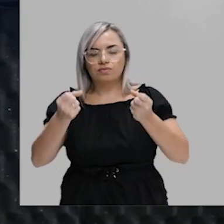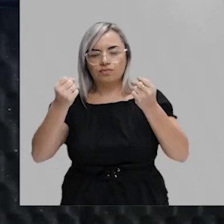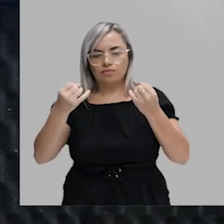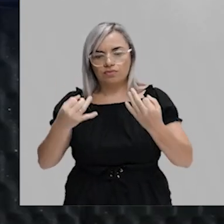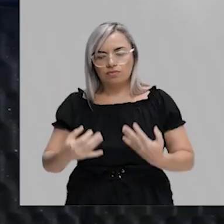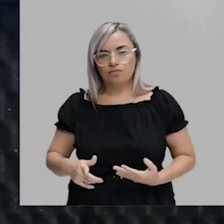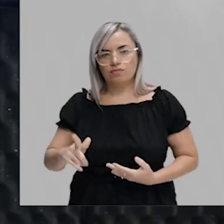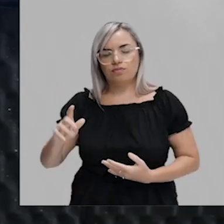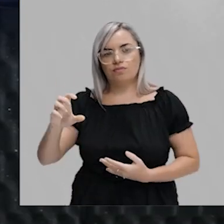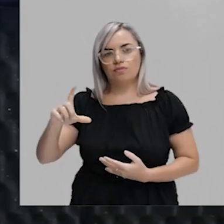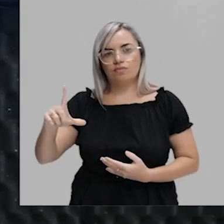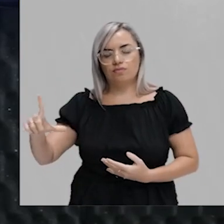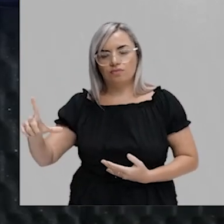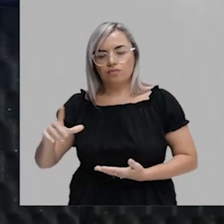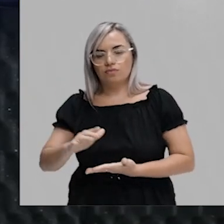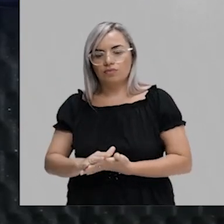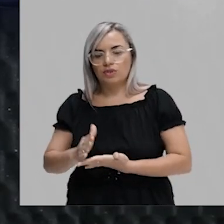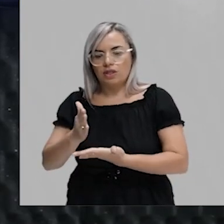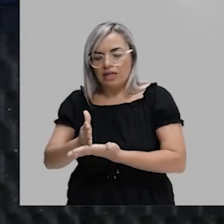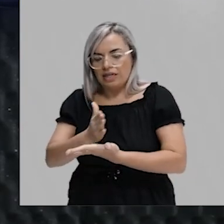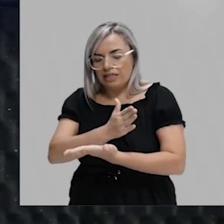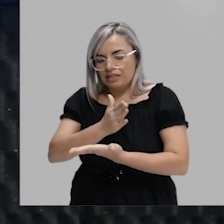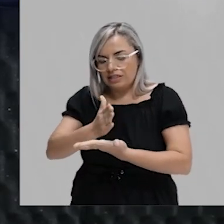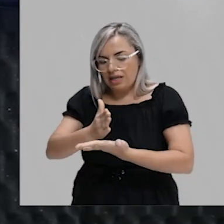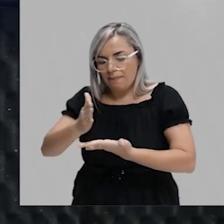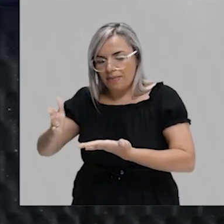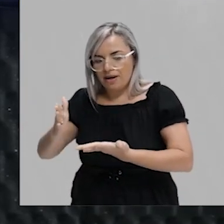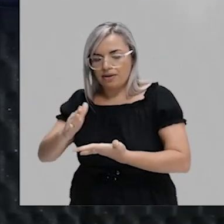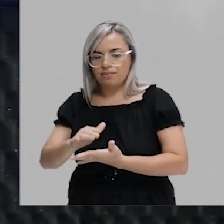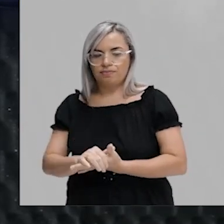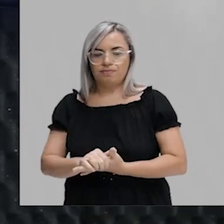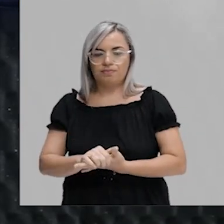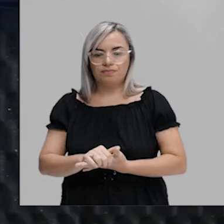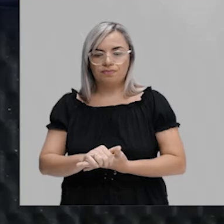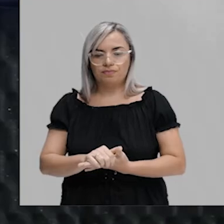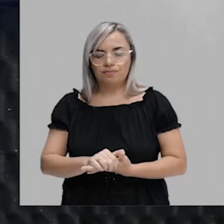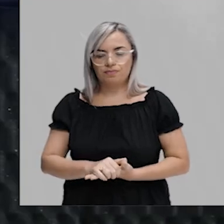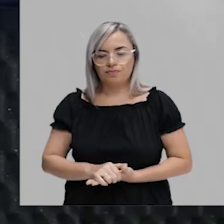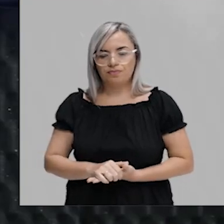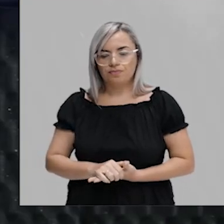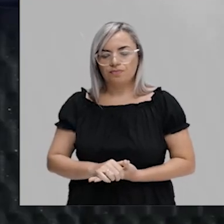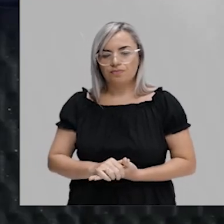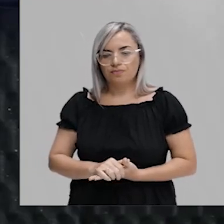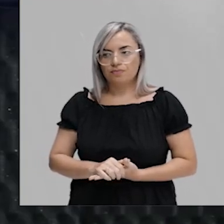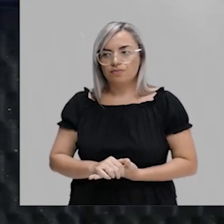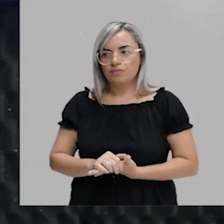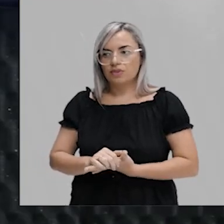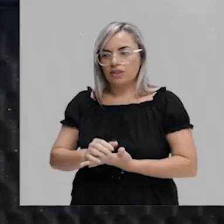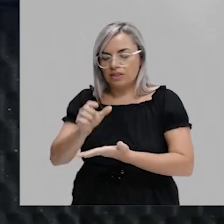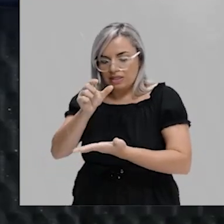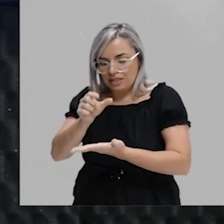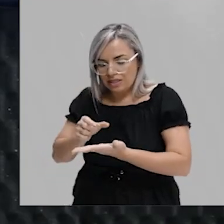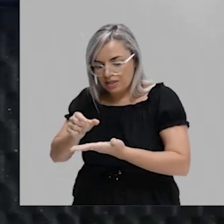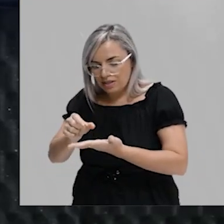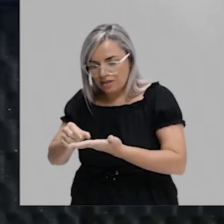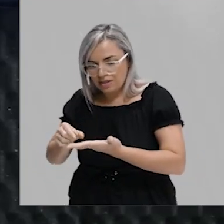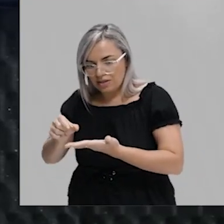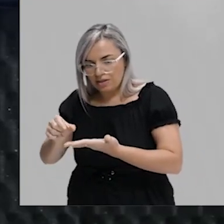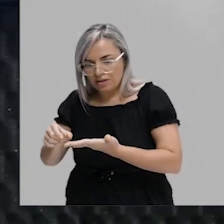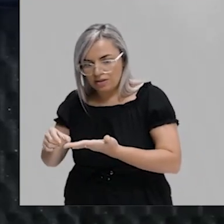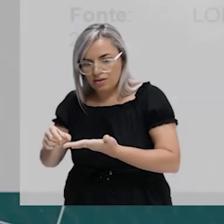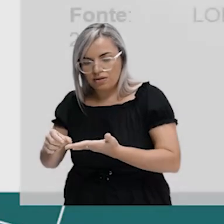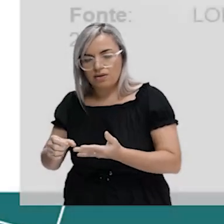gel ele funciona como se fosse um filtro. E aí, pessoal, em cada banda, ou seja, em cada barra dessa,